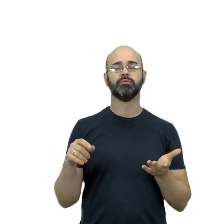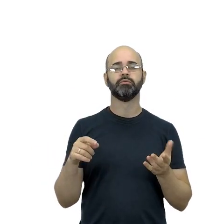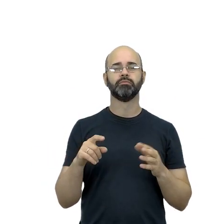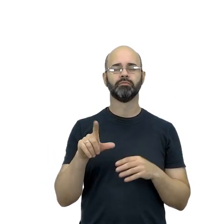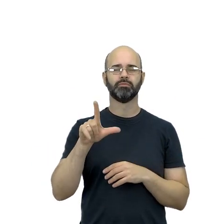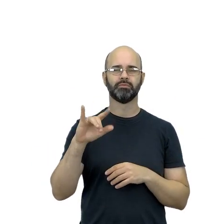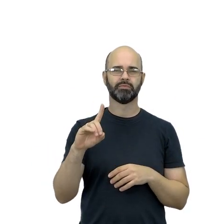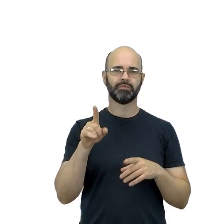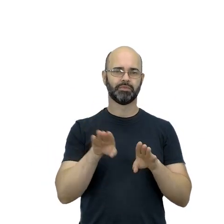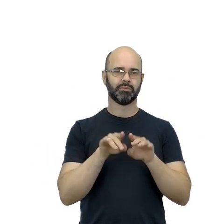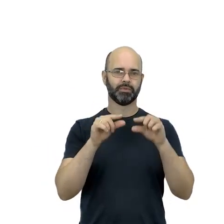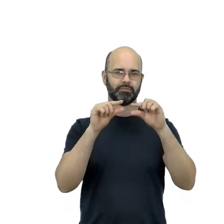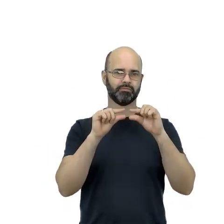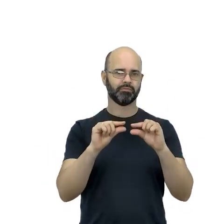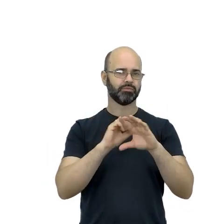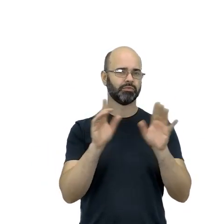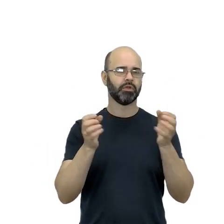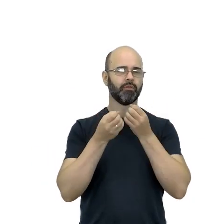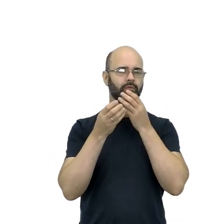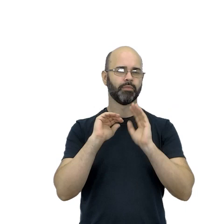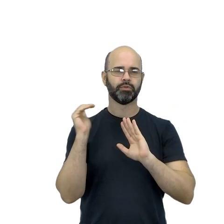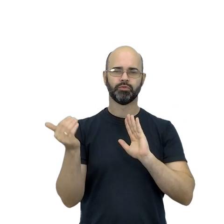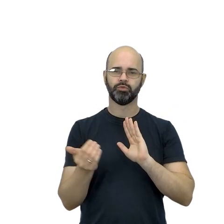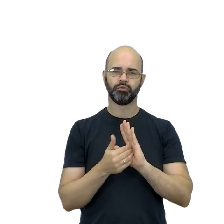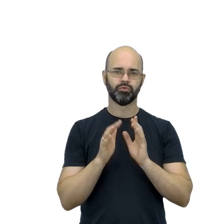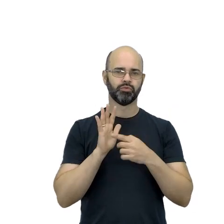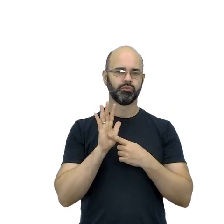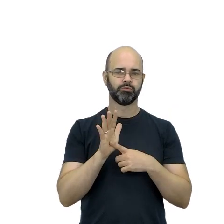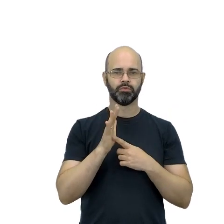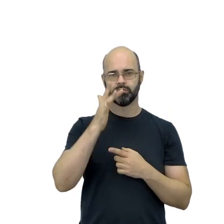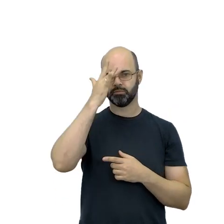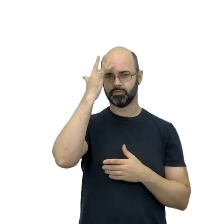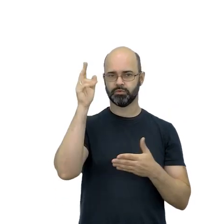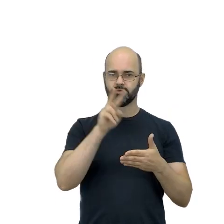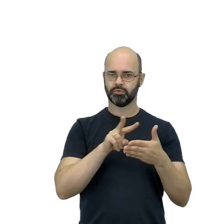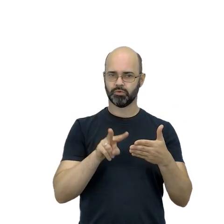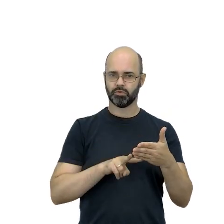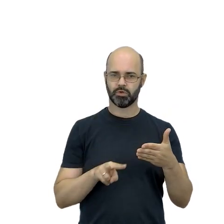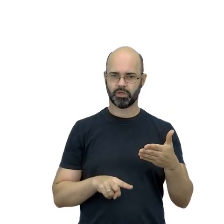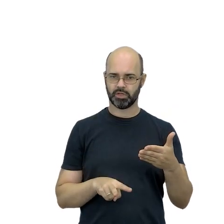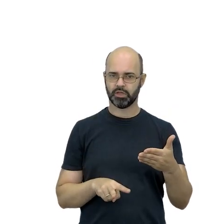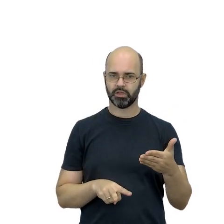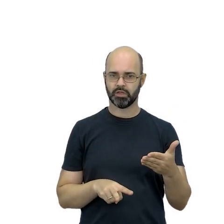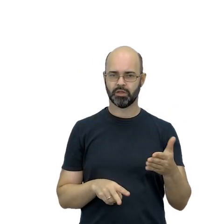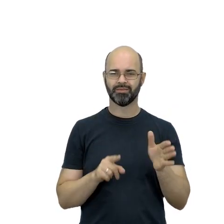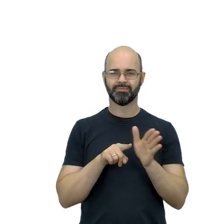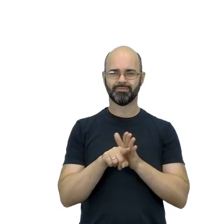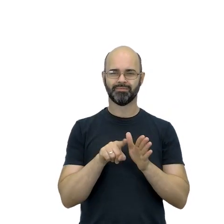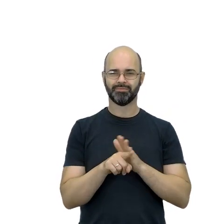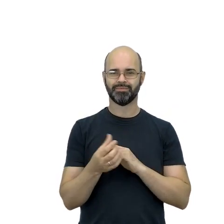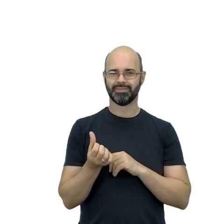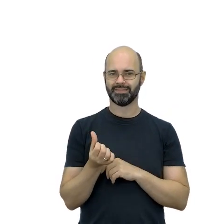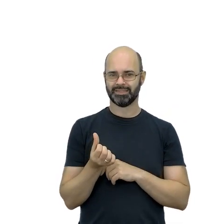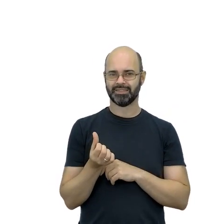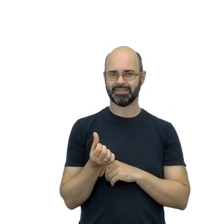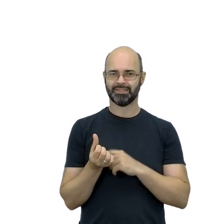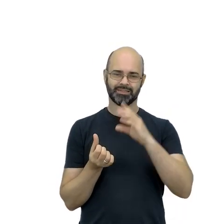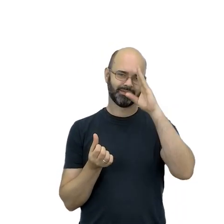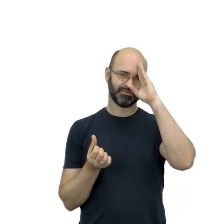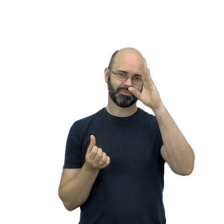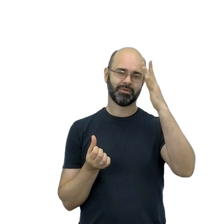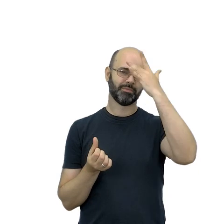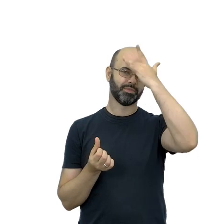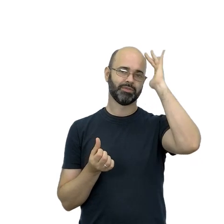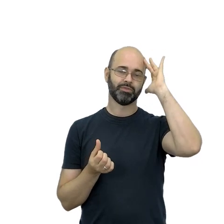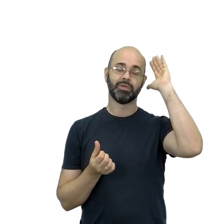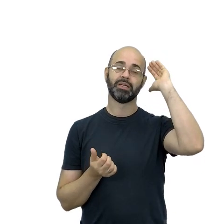em que são apresentadas todas as informações essenciais para o leitor, que respondem aquelas 6 perguntas que são fundamentais para que o